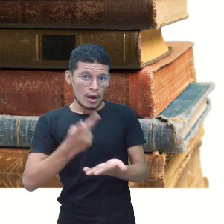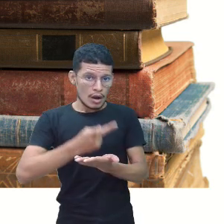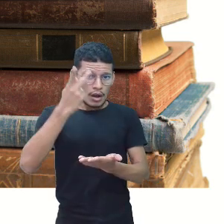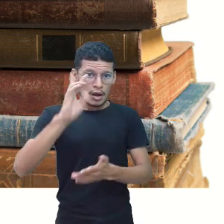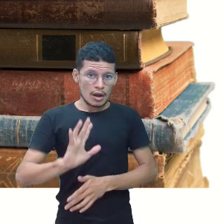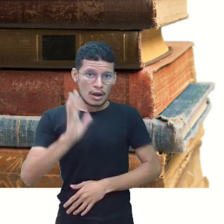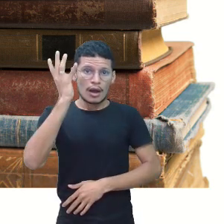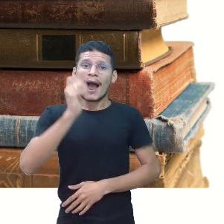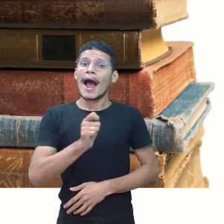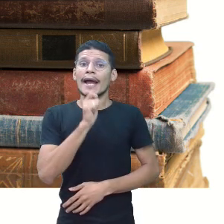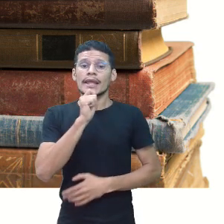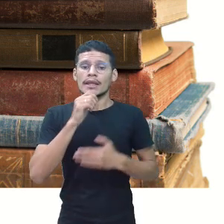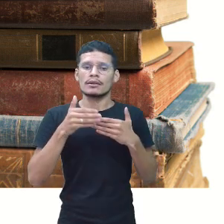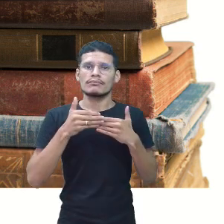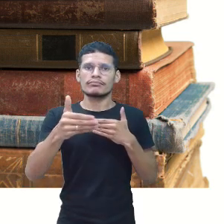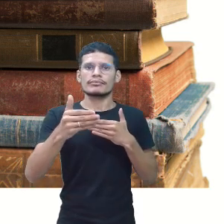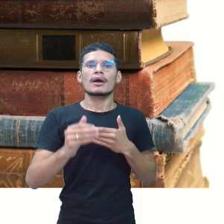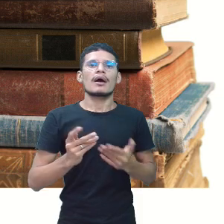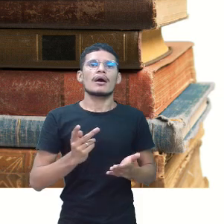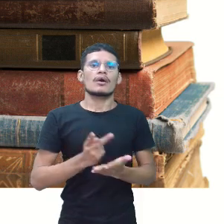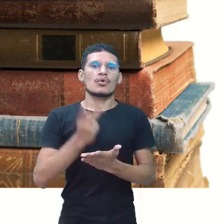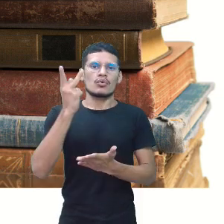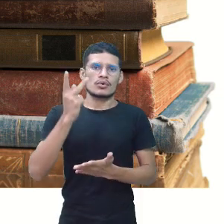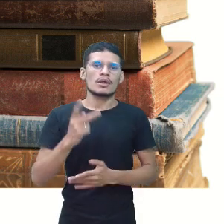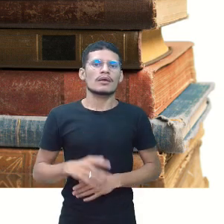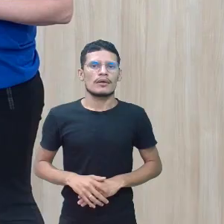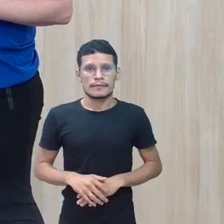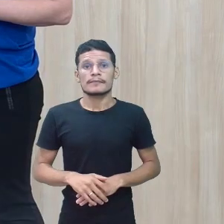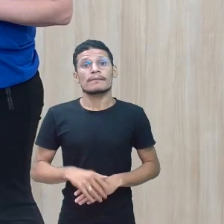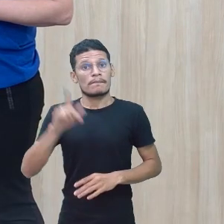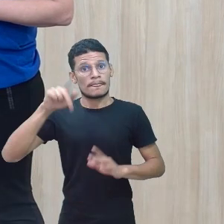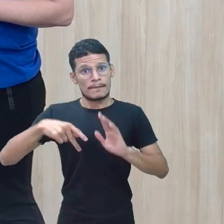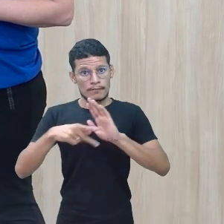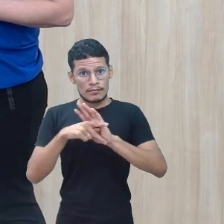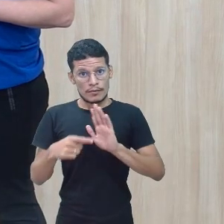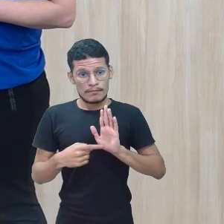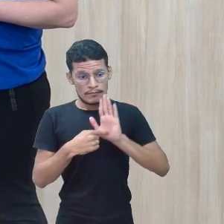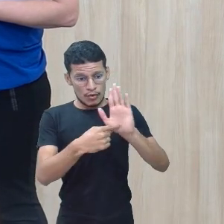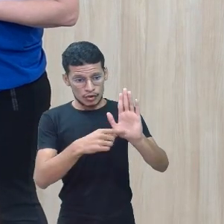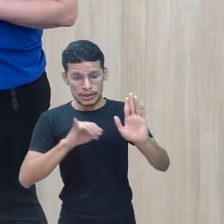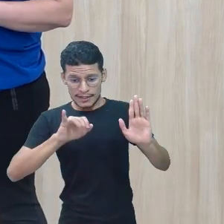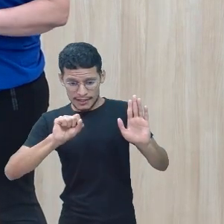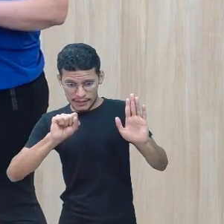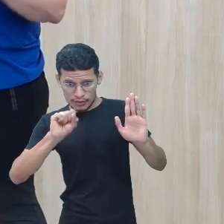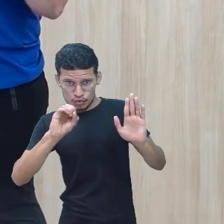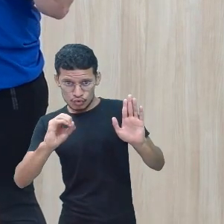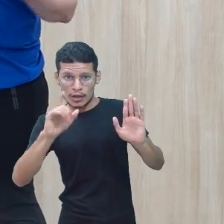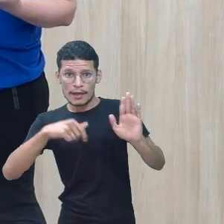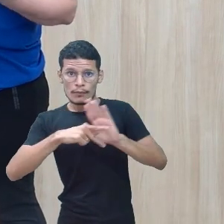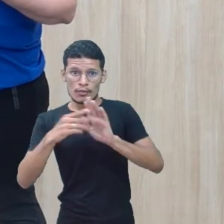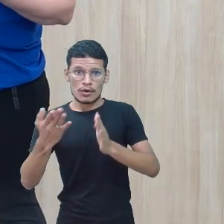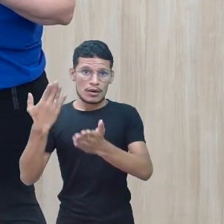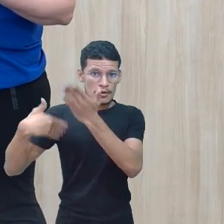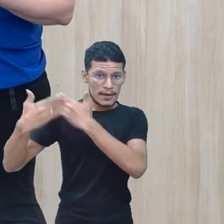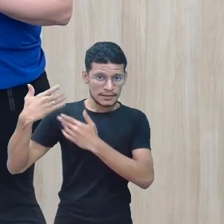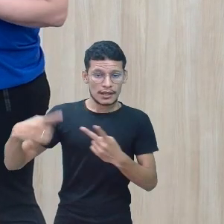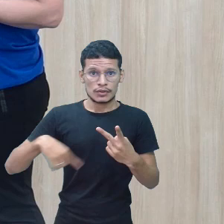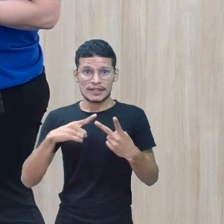aparecerão. Então, vocês percebem que isso representa passado e isto representa